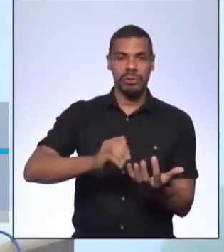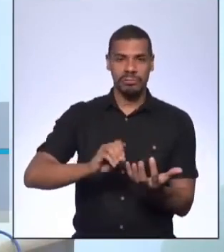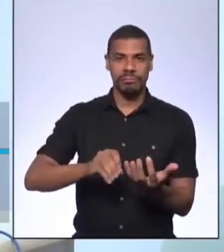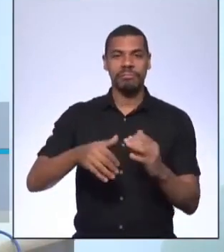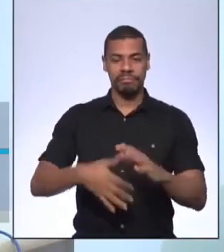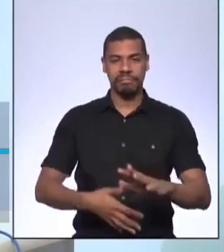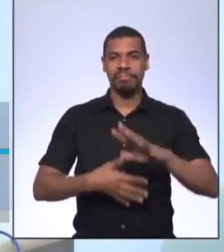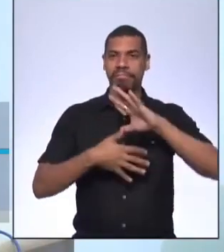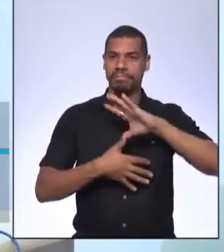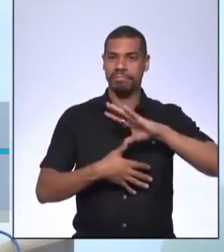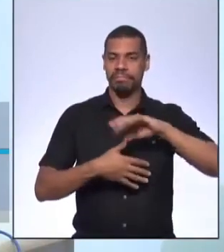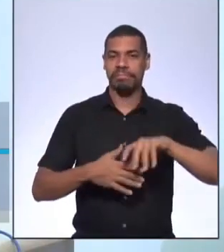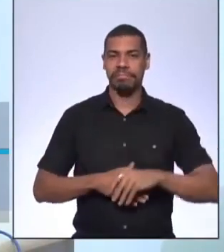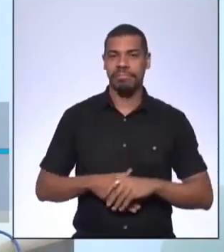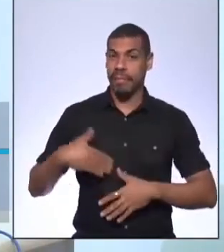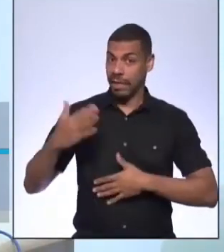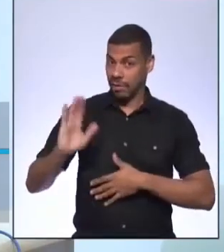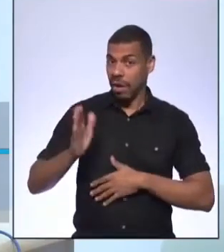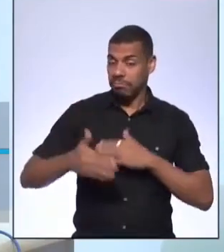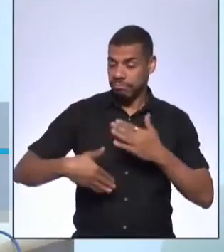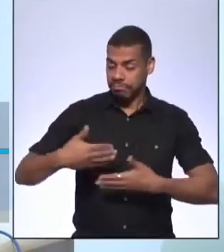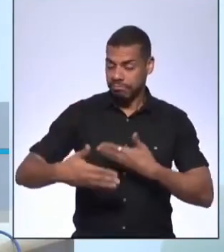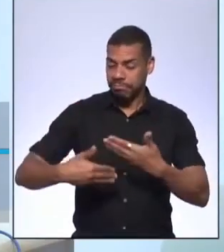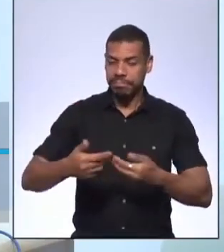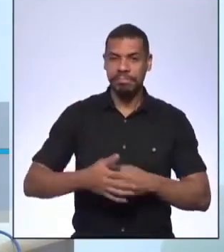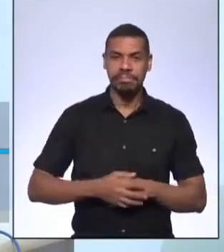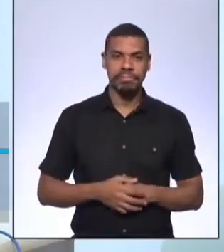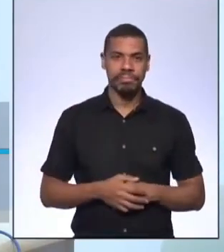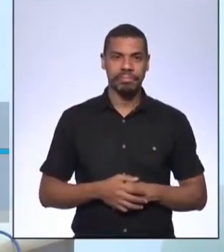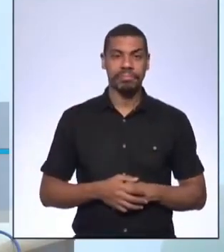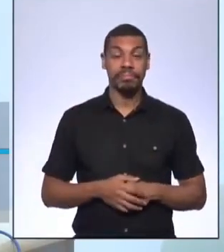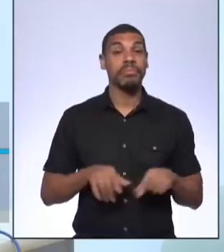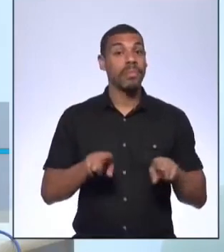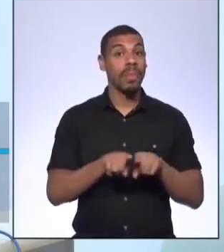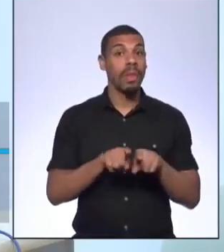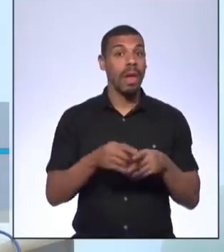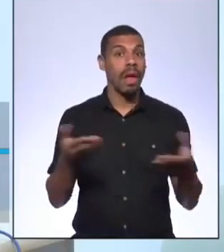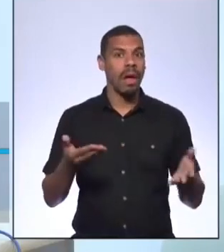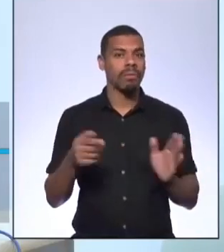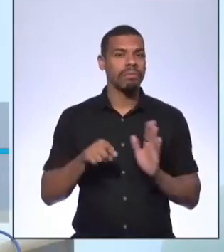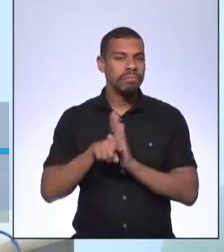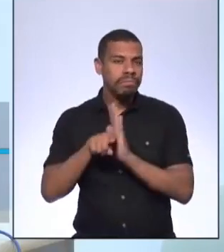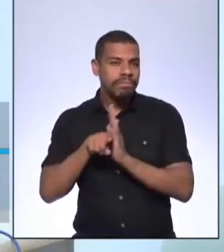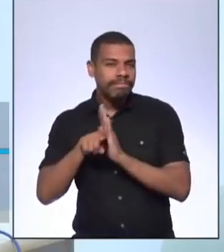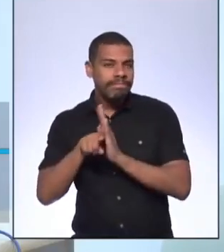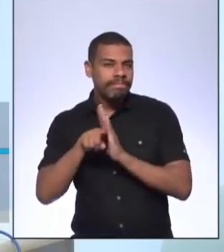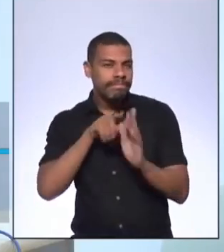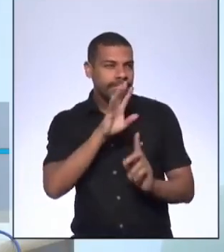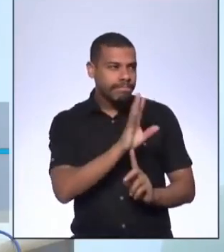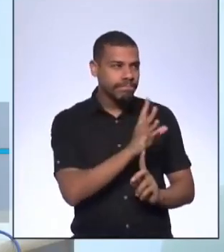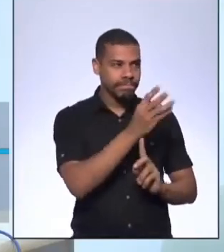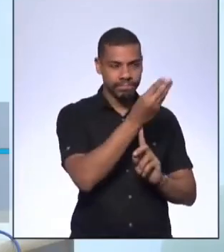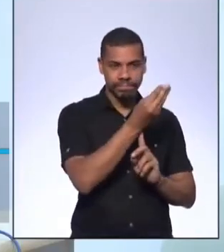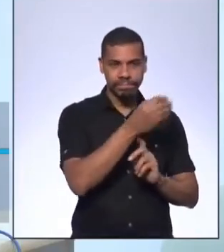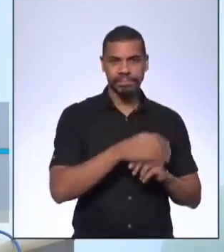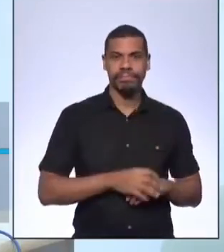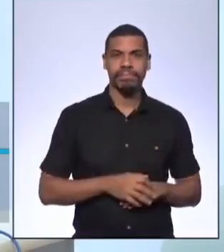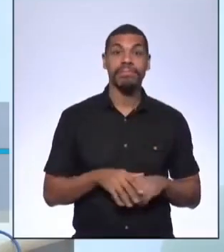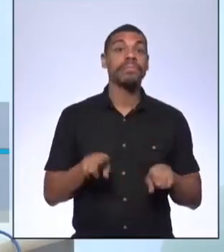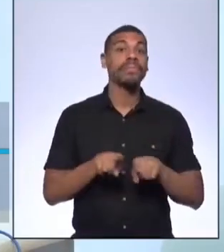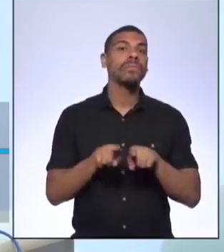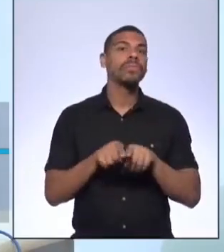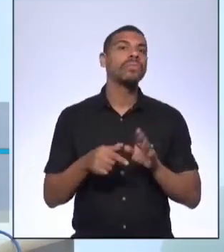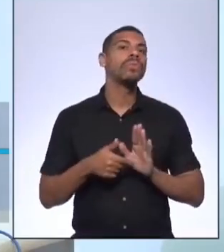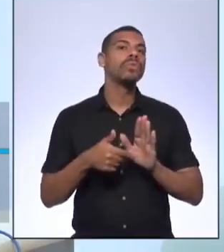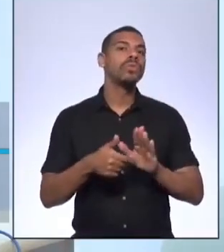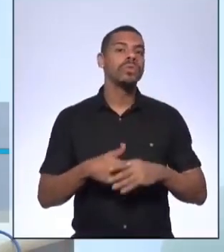estavam ali se desenvolvendo, tá? E a obra que nós vamos analisar daqui a pouquinho, ela está